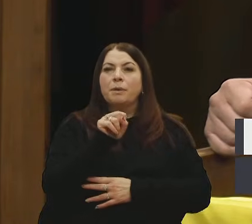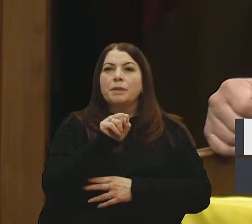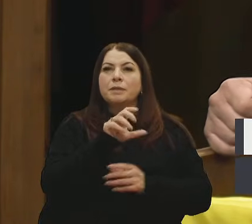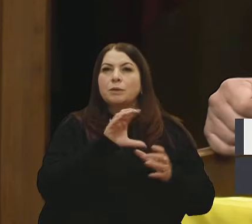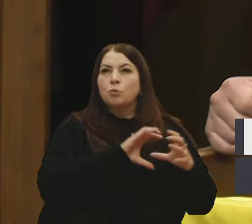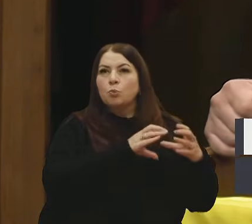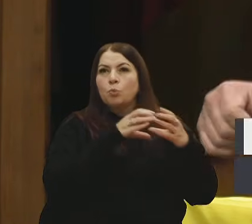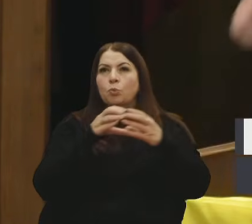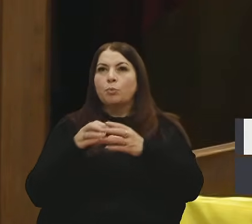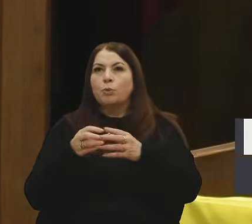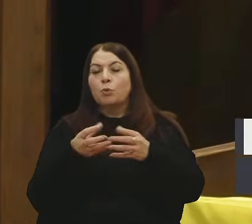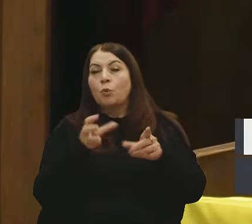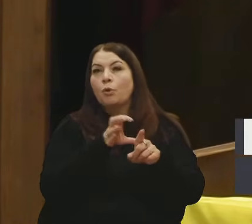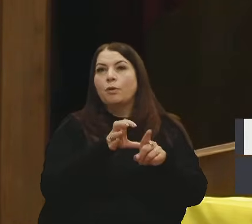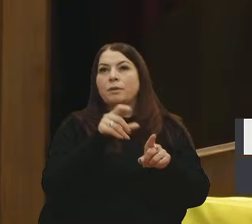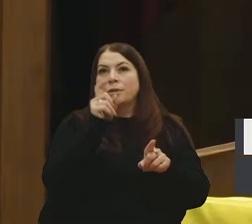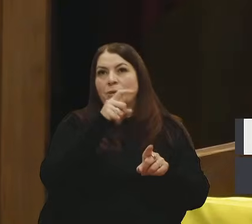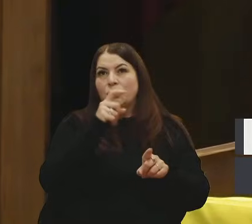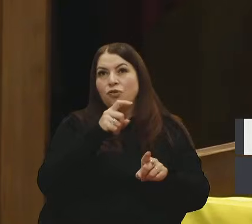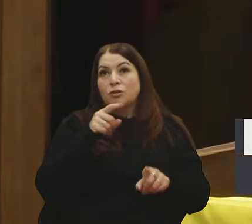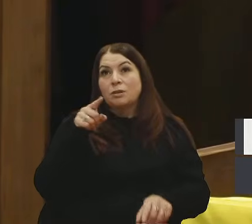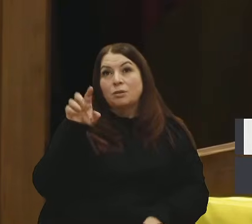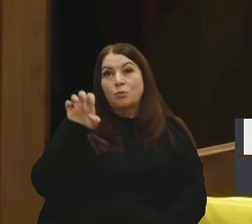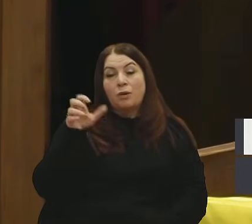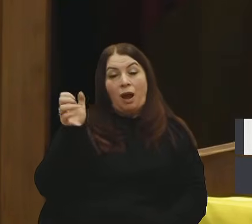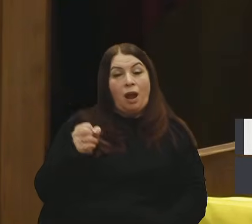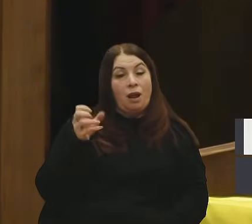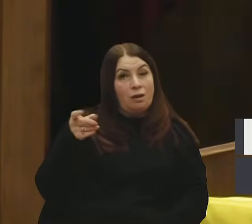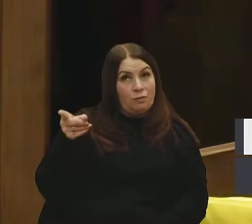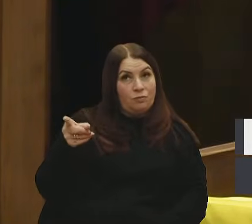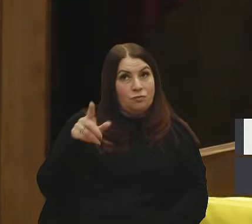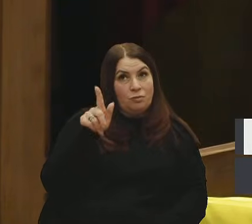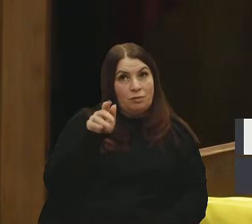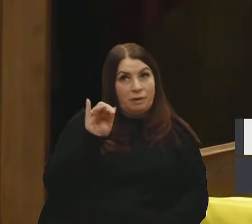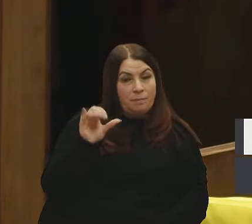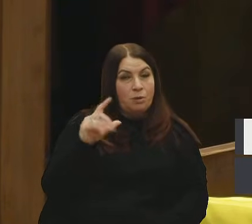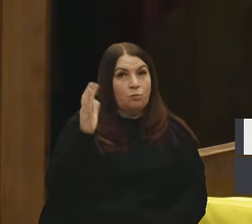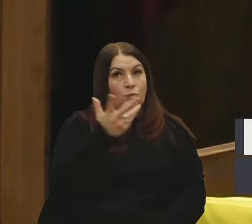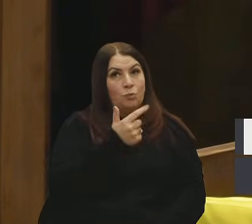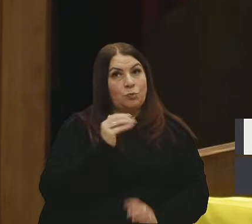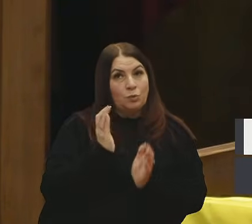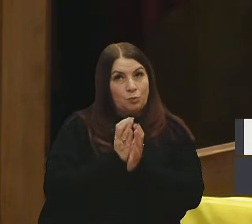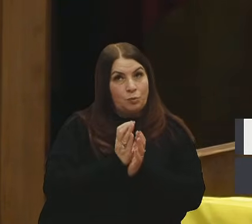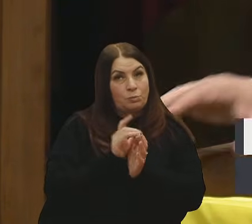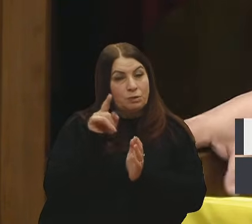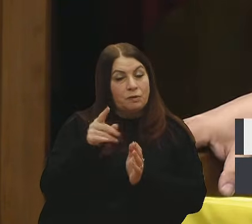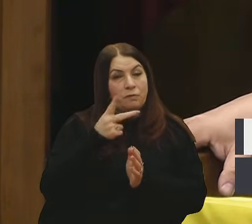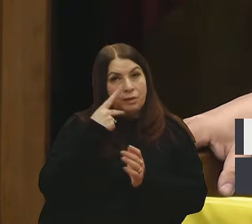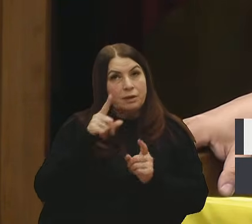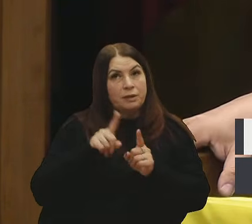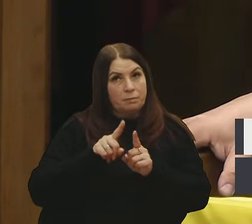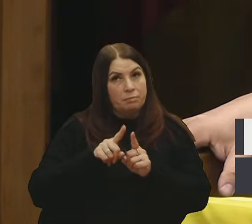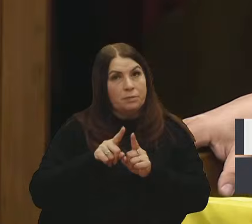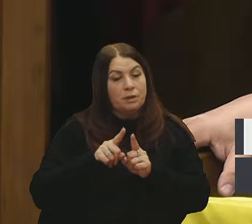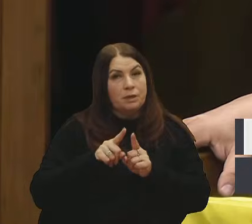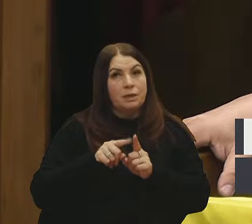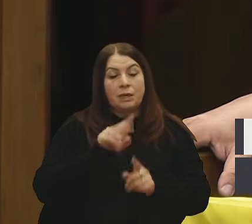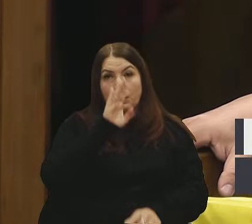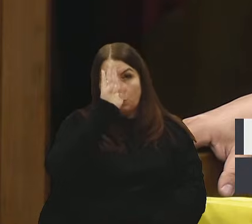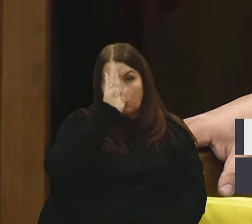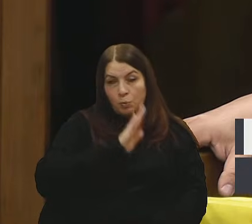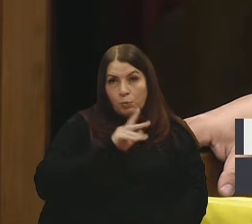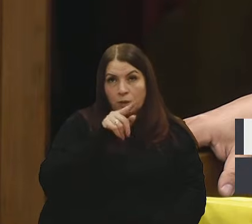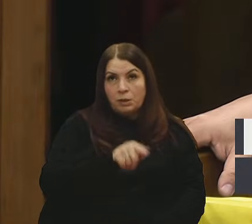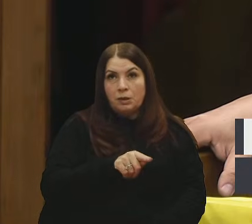verdade contra as mentiras do Leite. Do Leite, do Gabriel e de toda essa turma. Dizer também que a